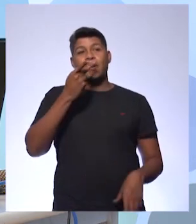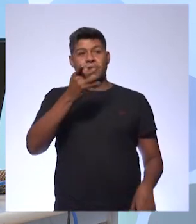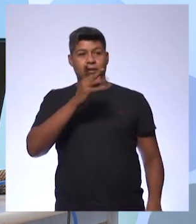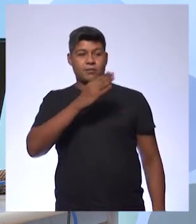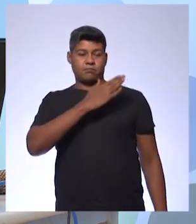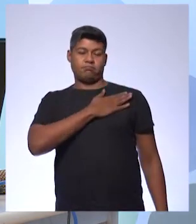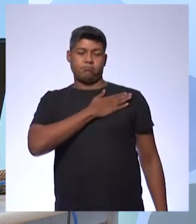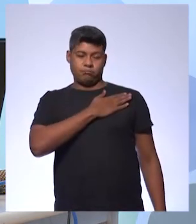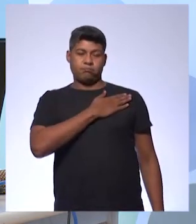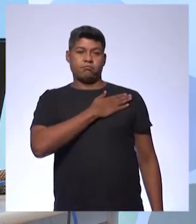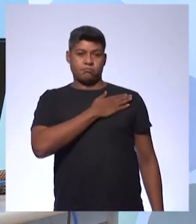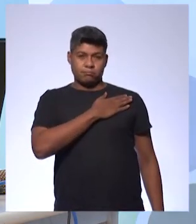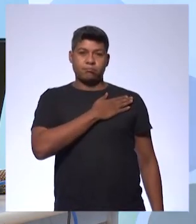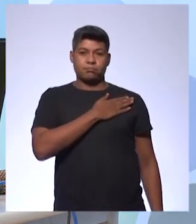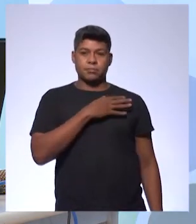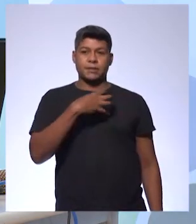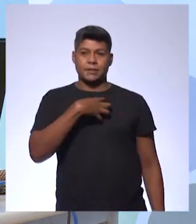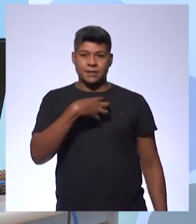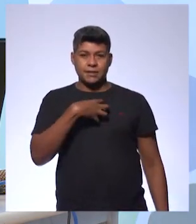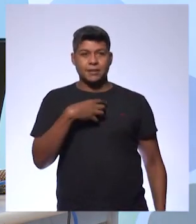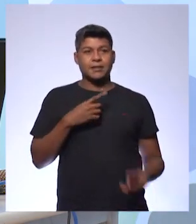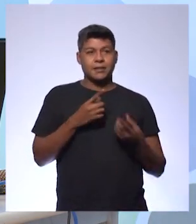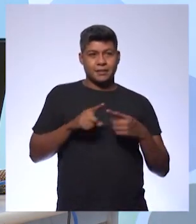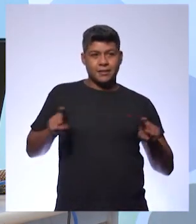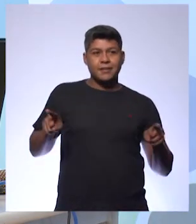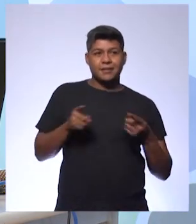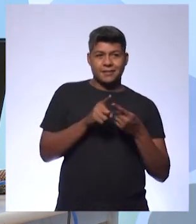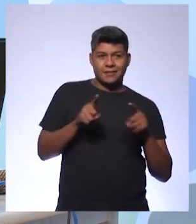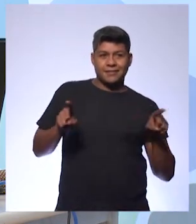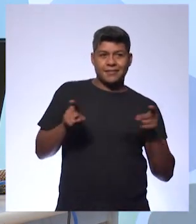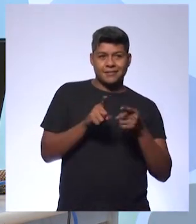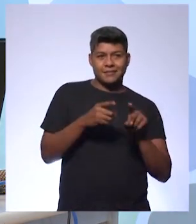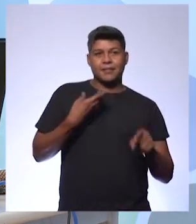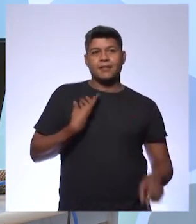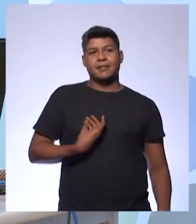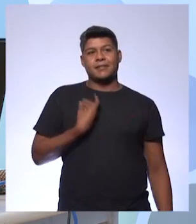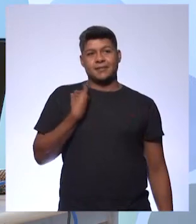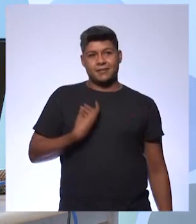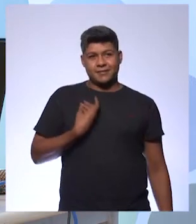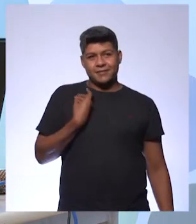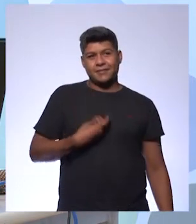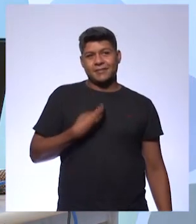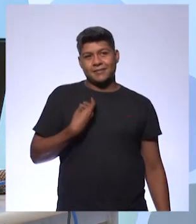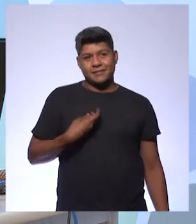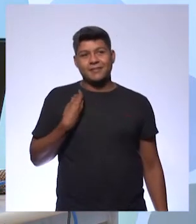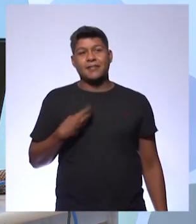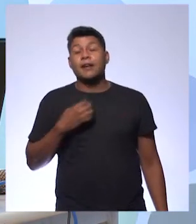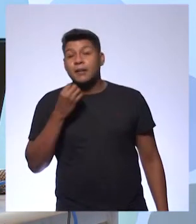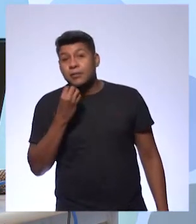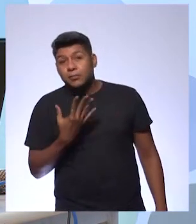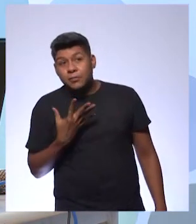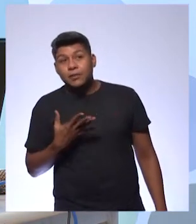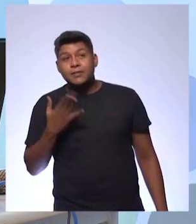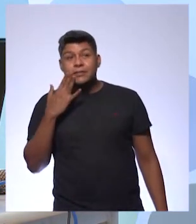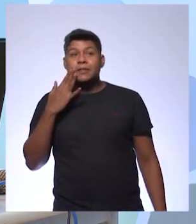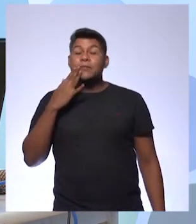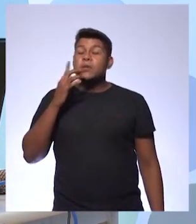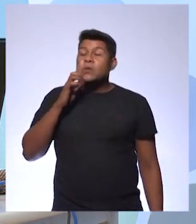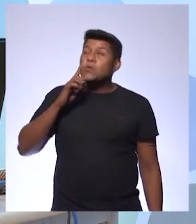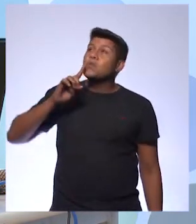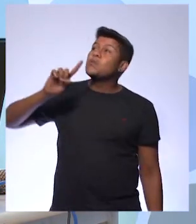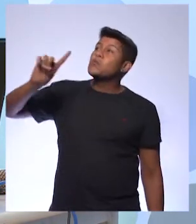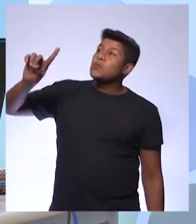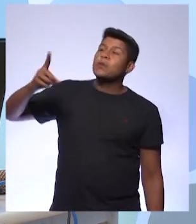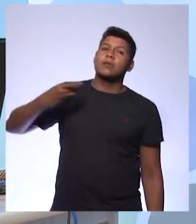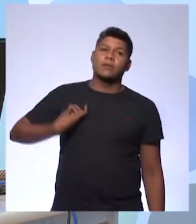da intertextualidade não é com canção do exílio. Muito bem, alunos, quem sabe um dia, não é?